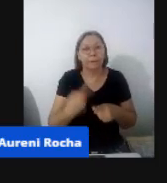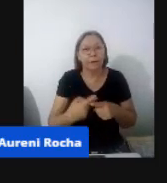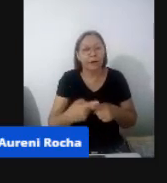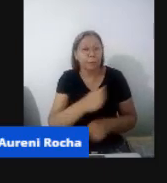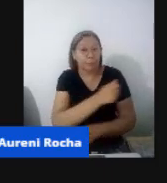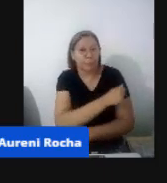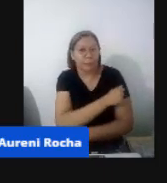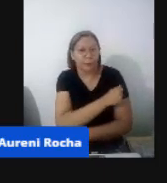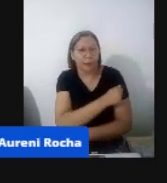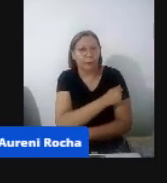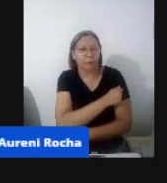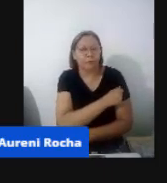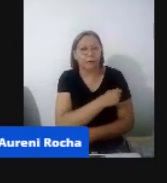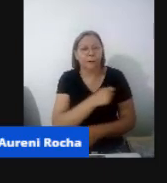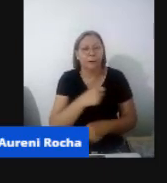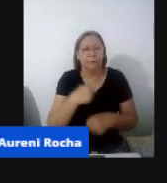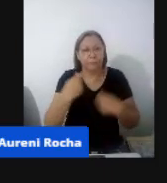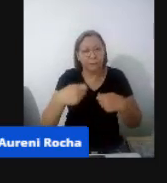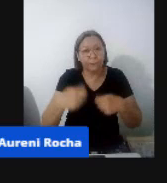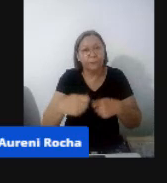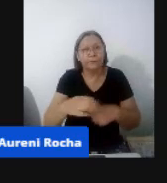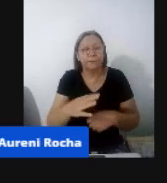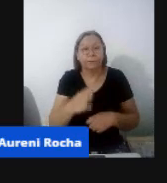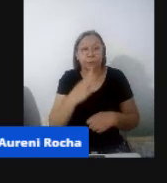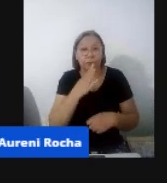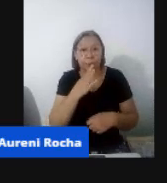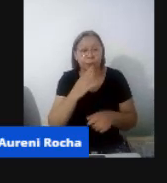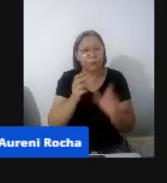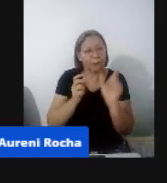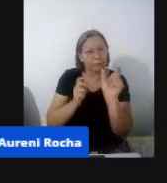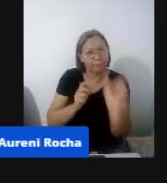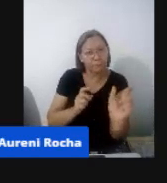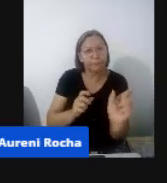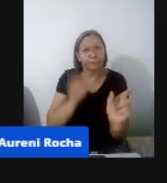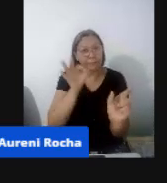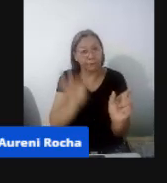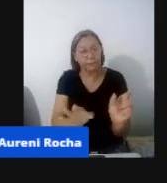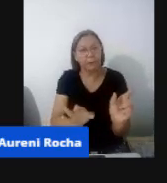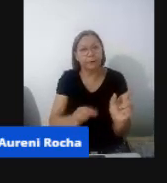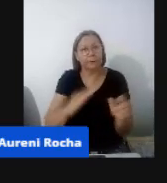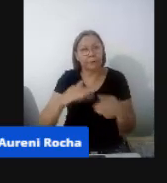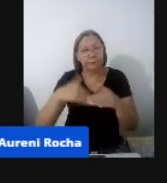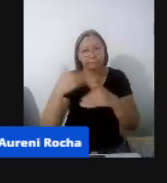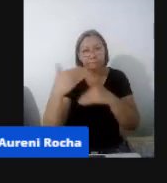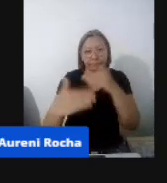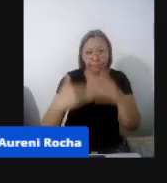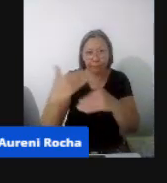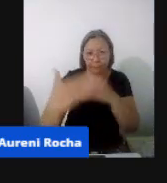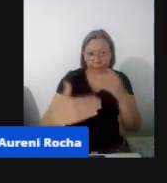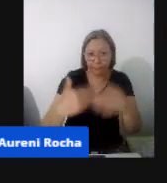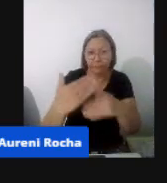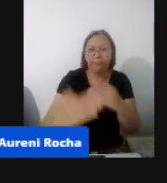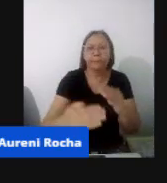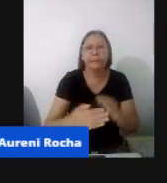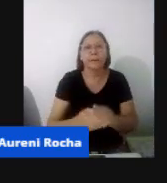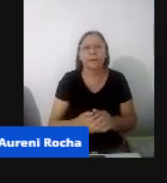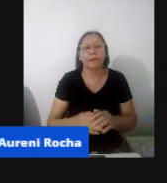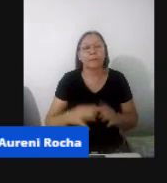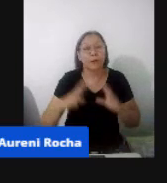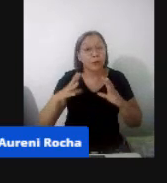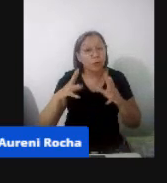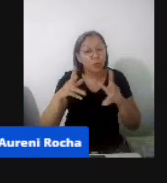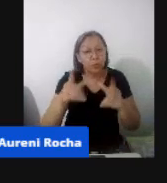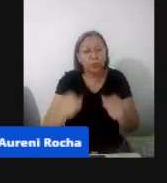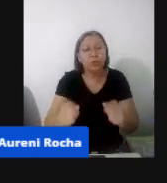conhecimento, porque todas essas interações entre professores e os alunos, hoje, elas ficam registradas e